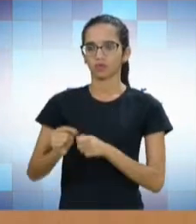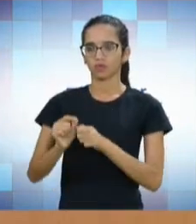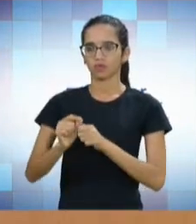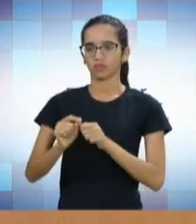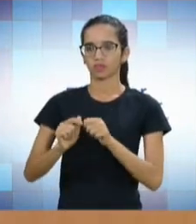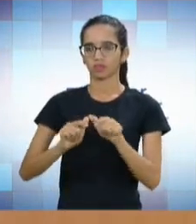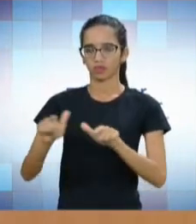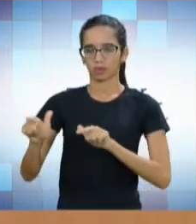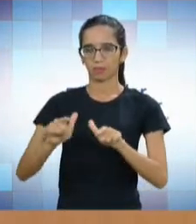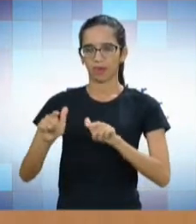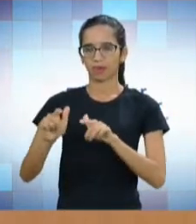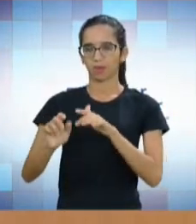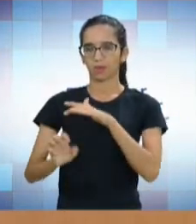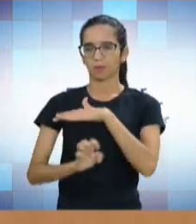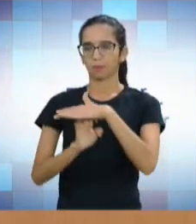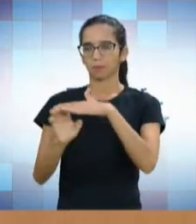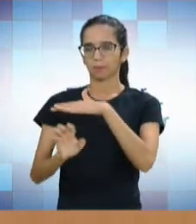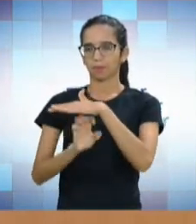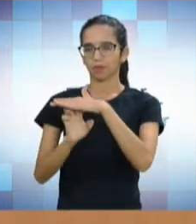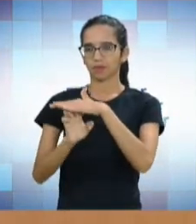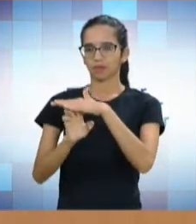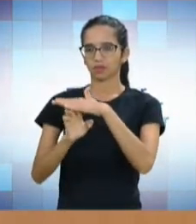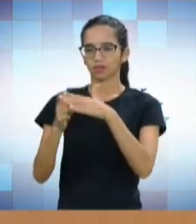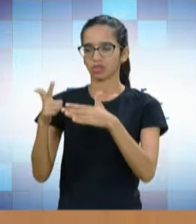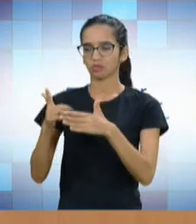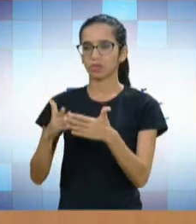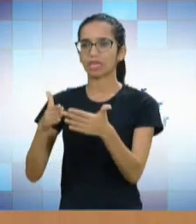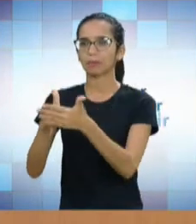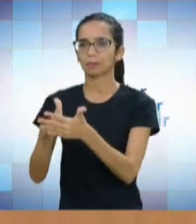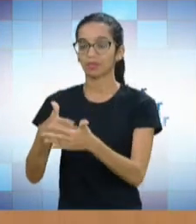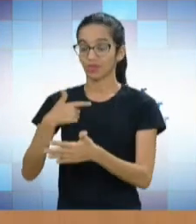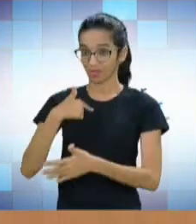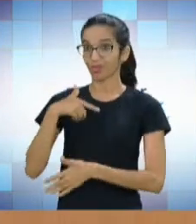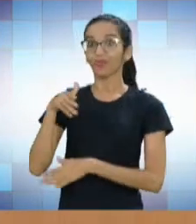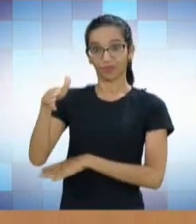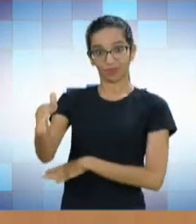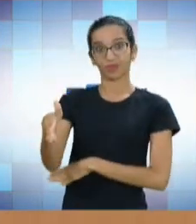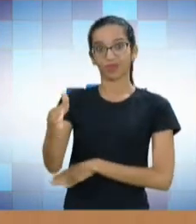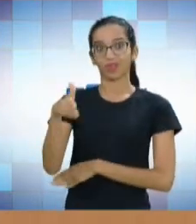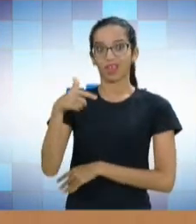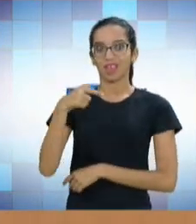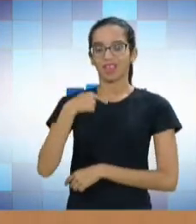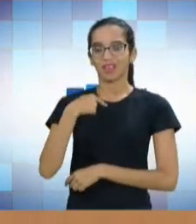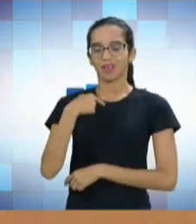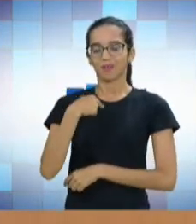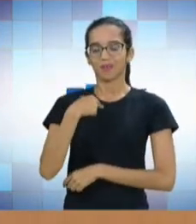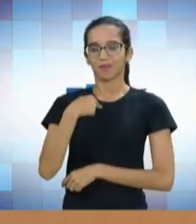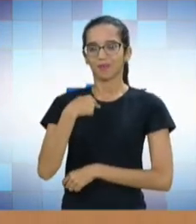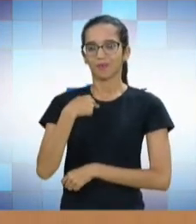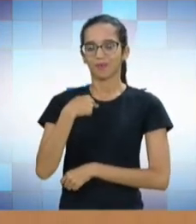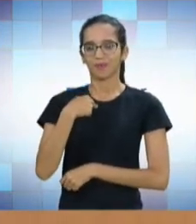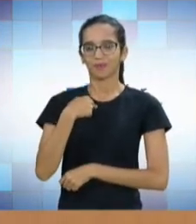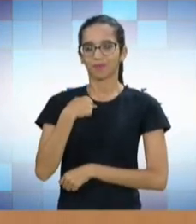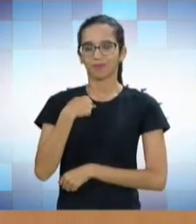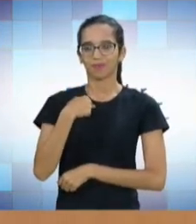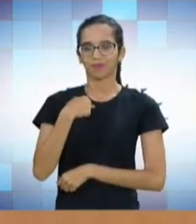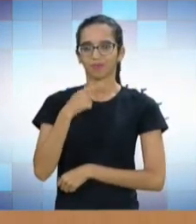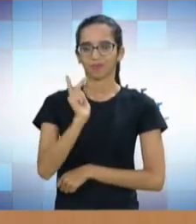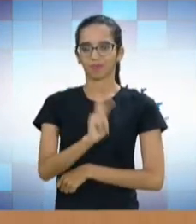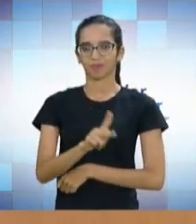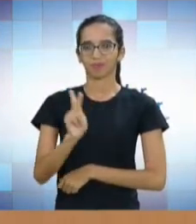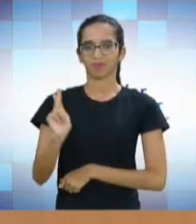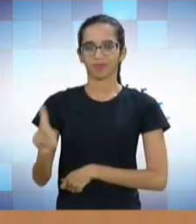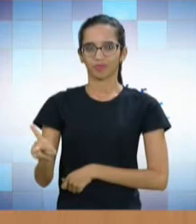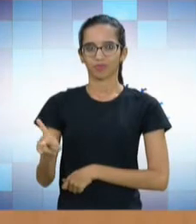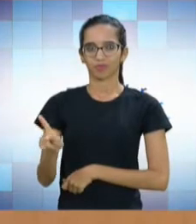projeto empreendedorismo é empreendedor sem barreira eu participei desse projeto com 11 com um